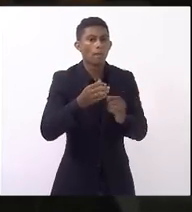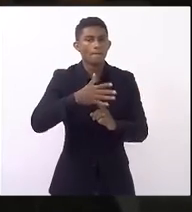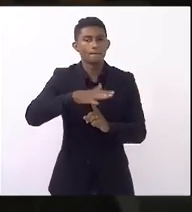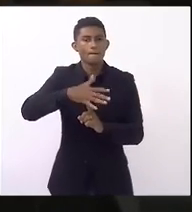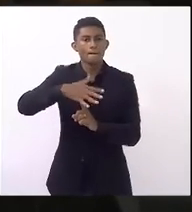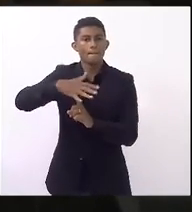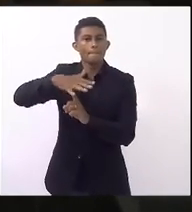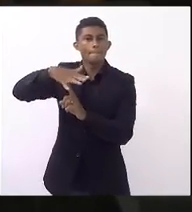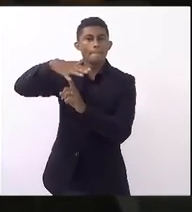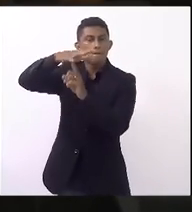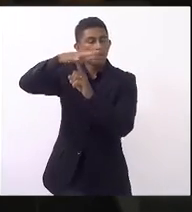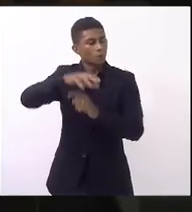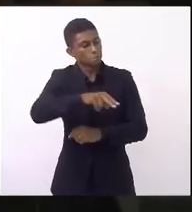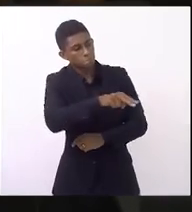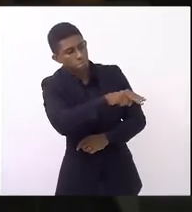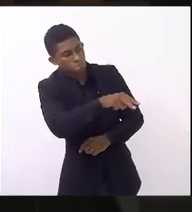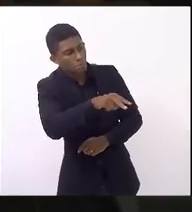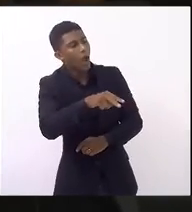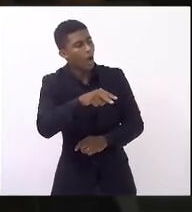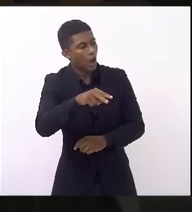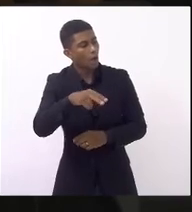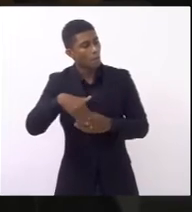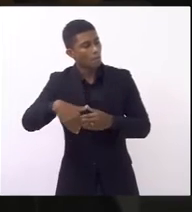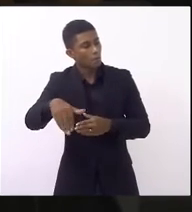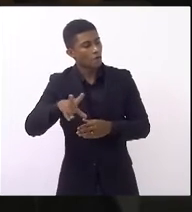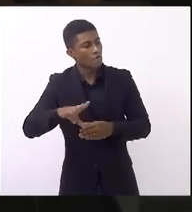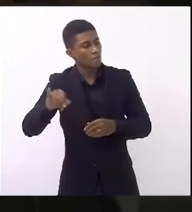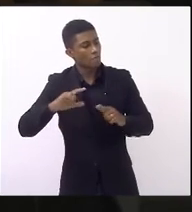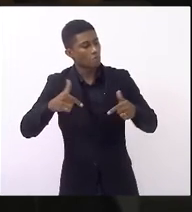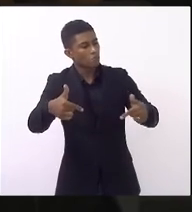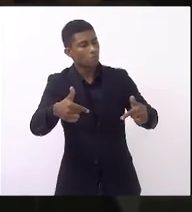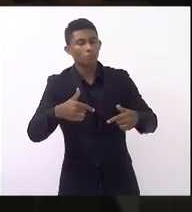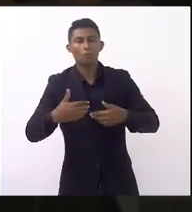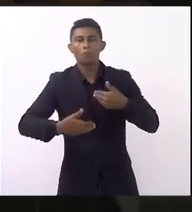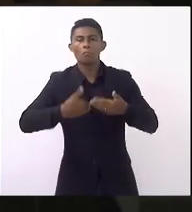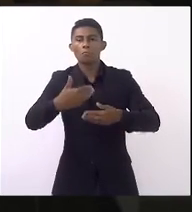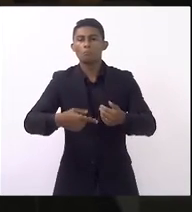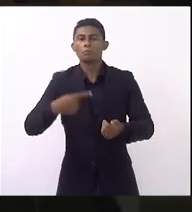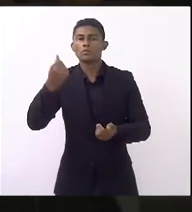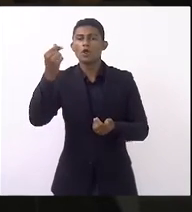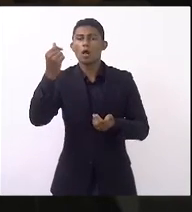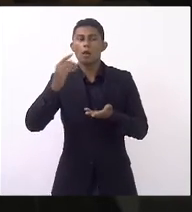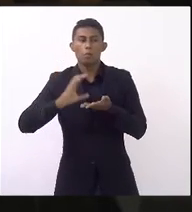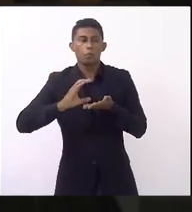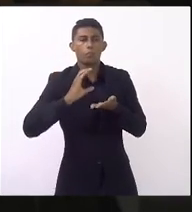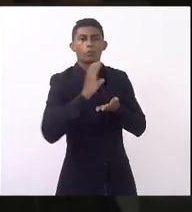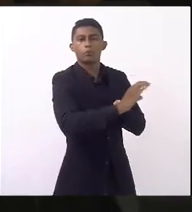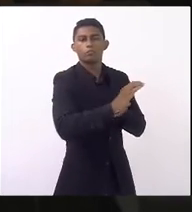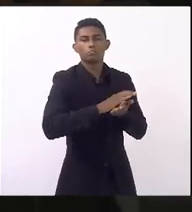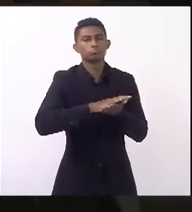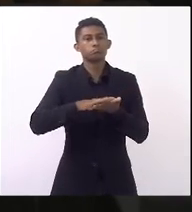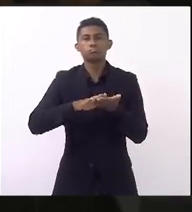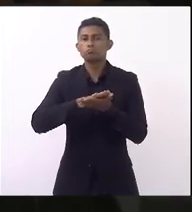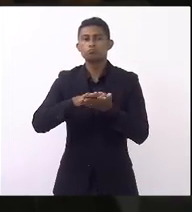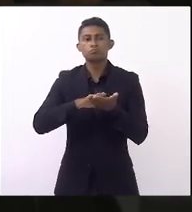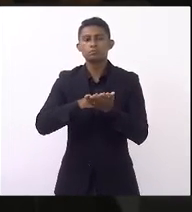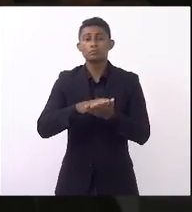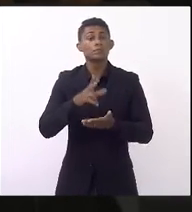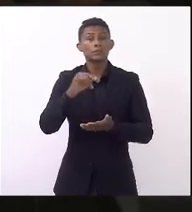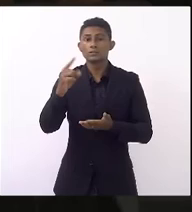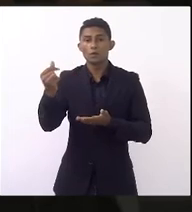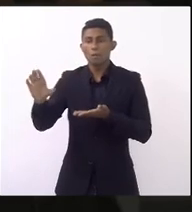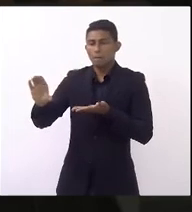vai tomar providências e o dinheiro não cai. Se o dinheiro não entra, como é que o